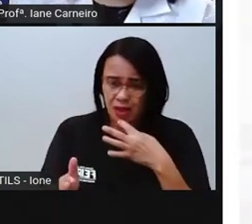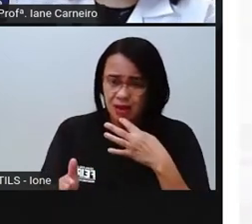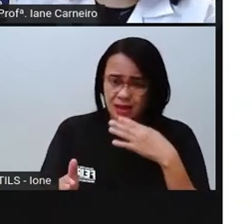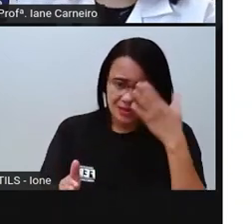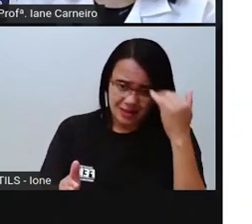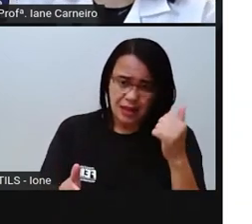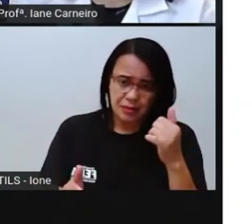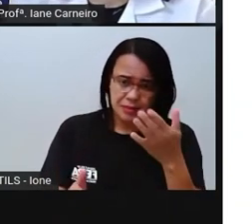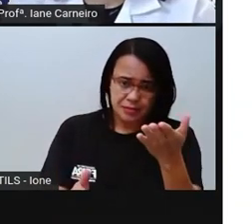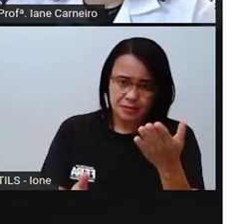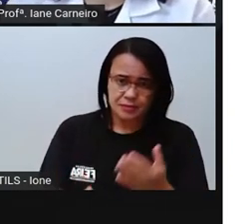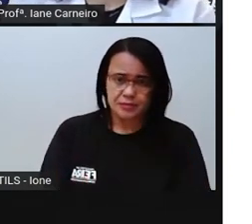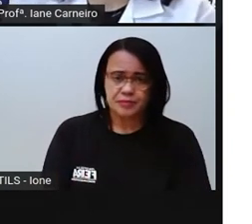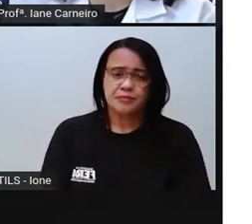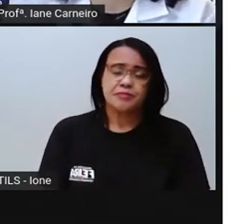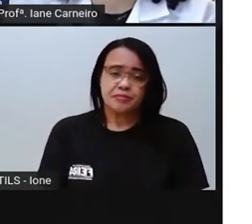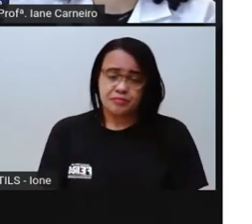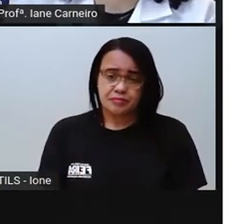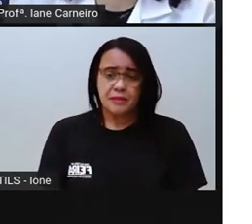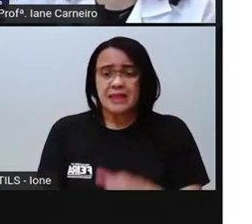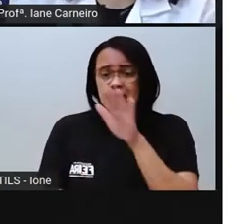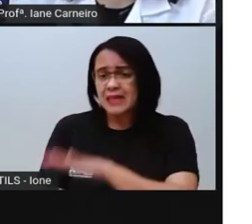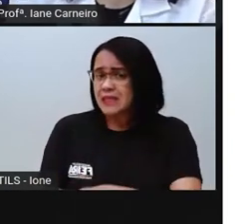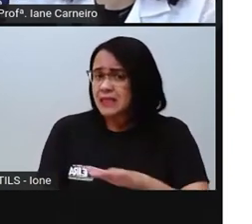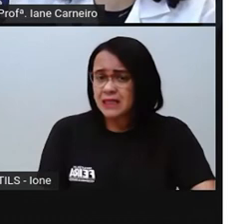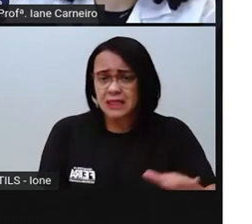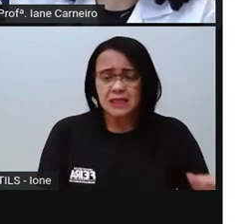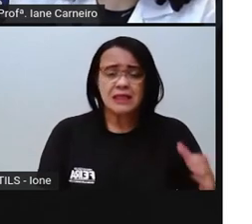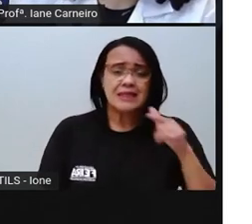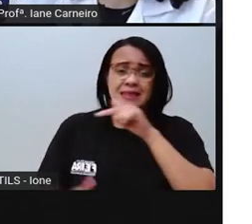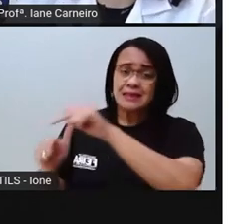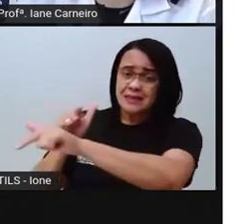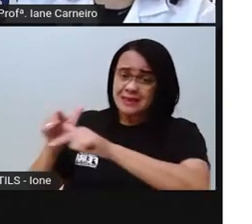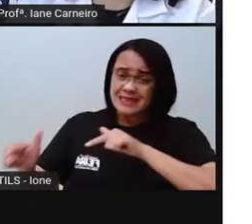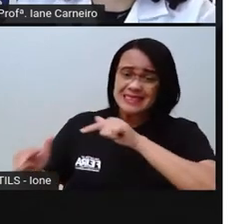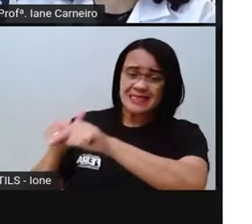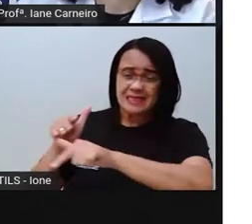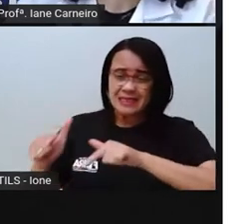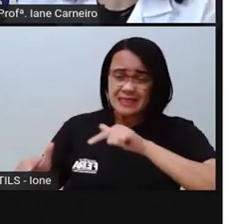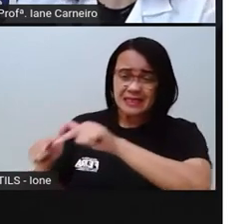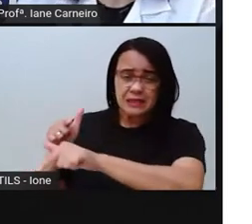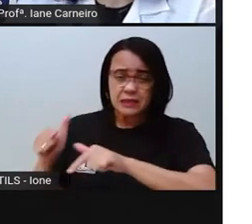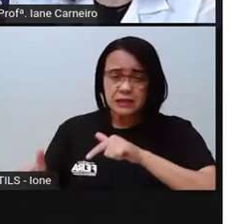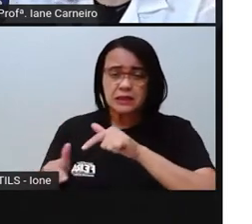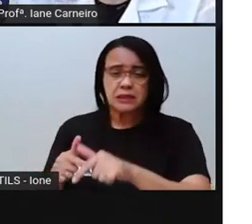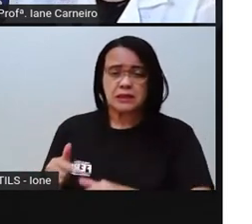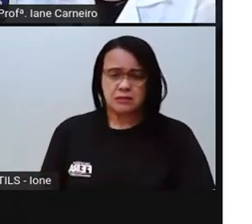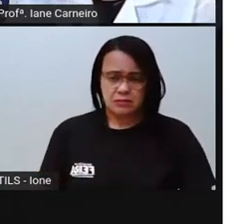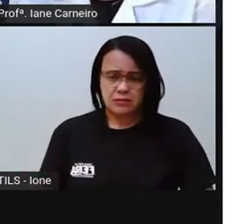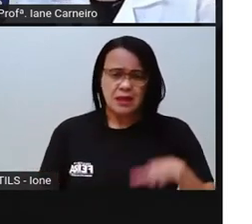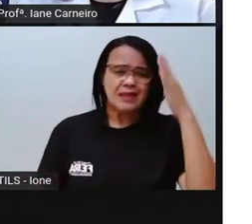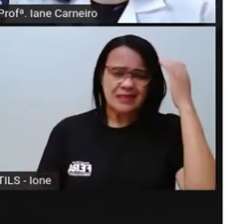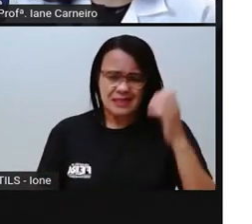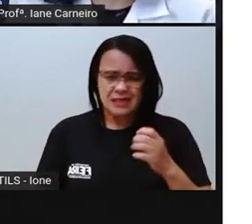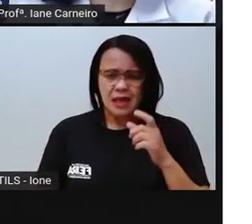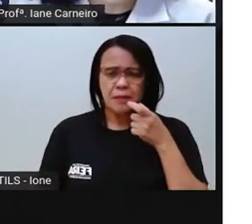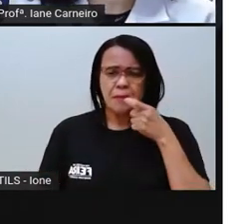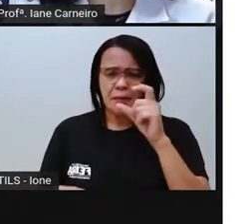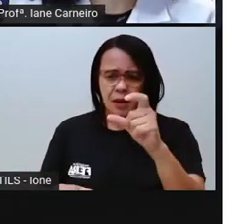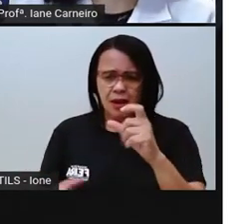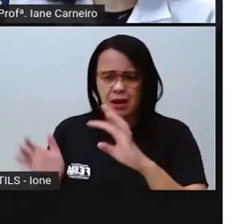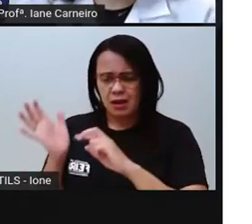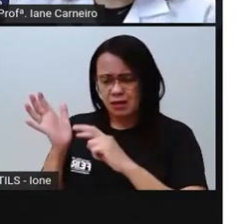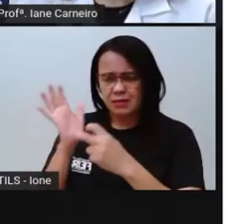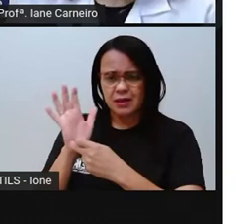Olha só, essas crianças estavam trabalhando. Você sabe o que significa